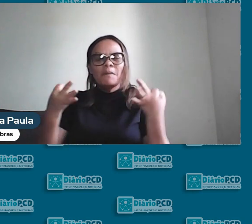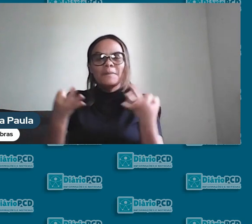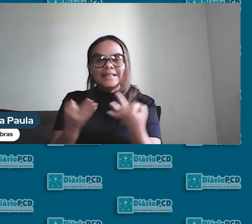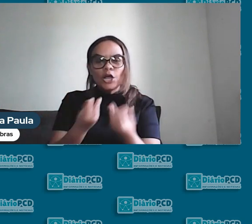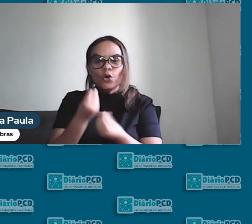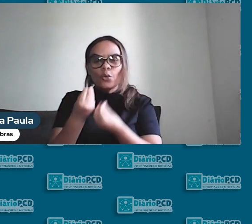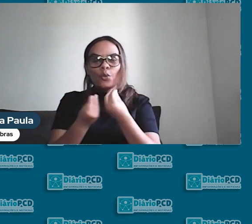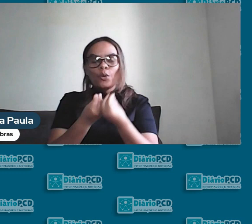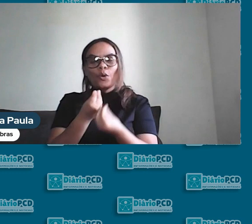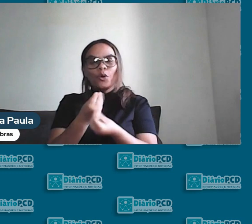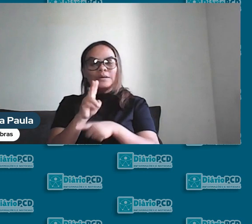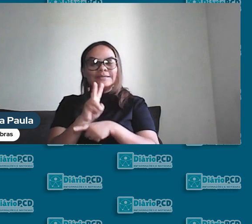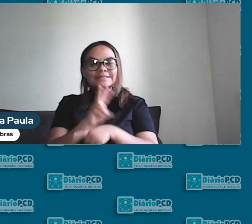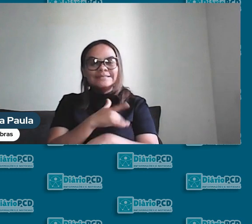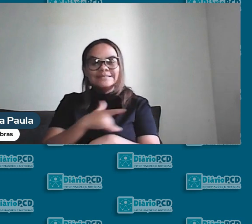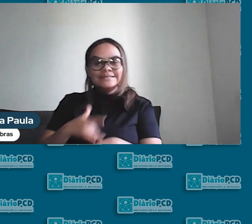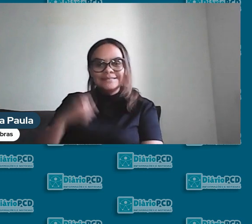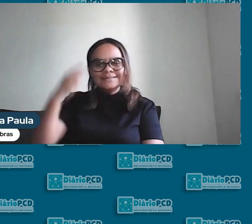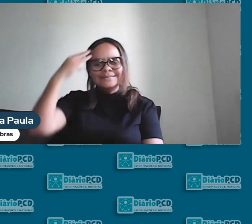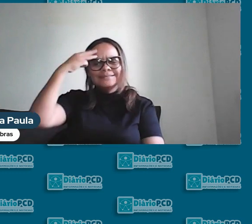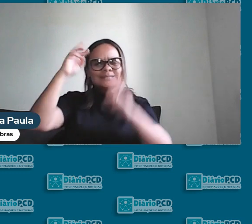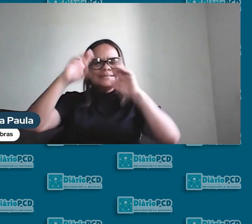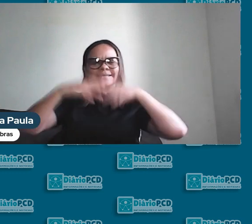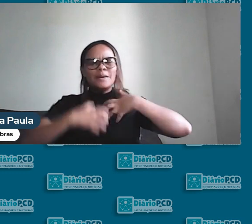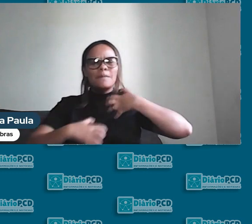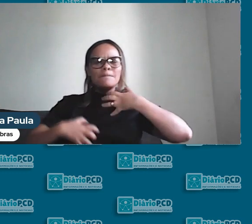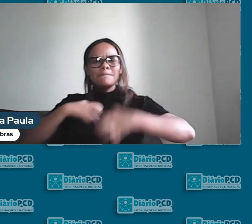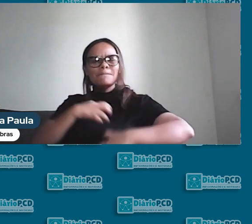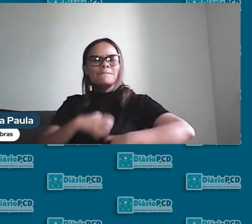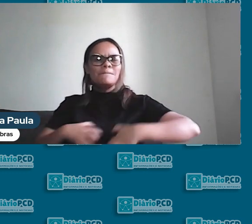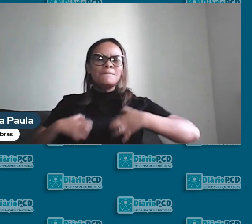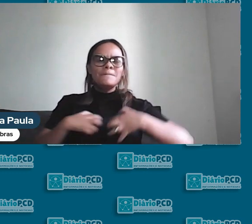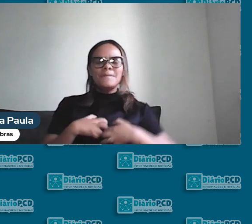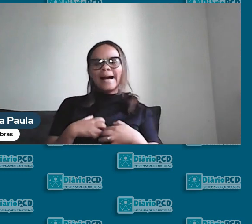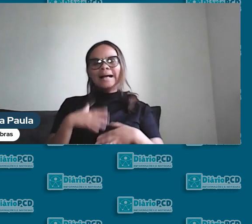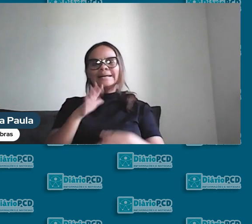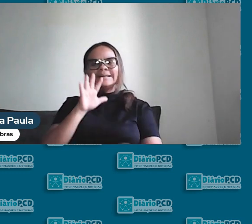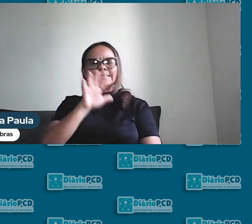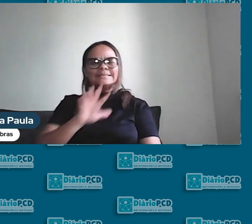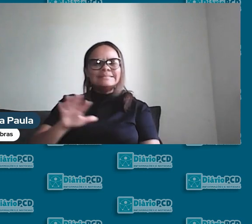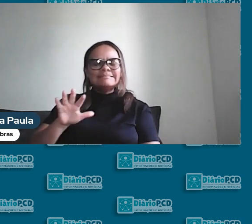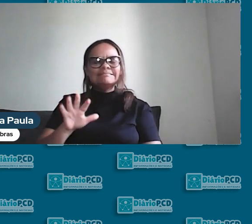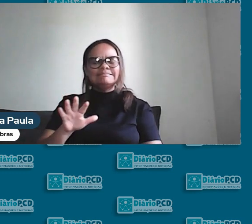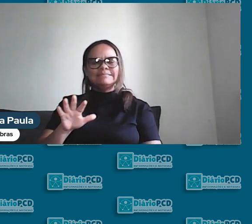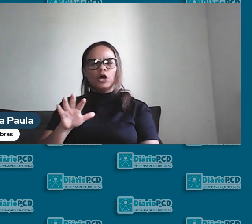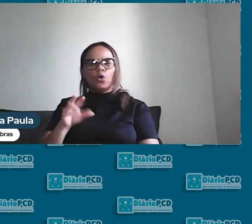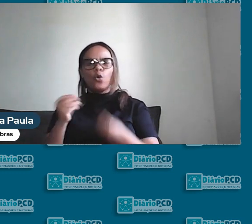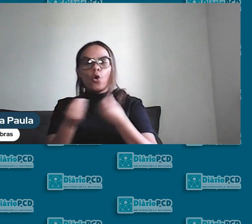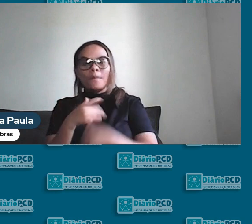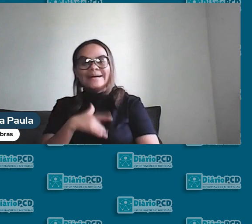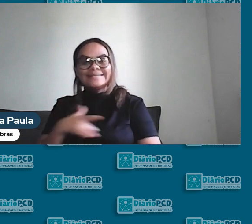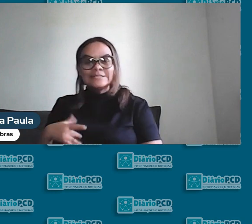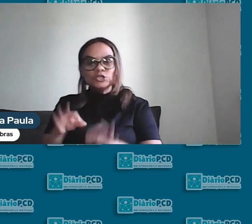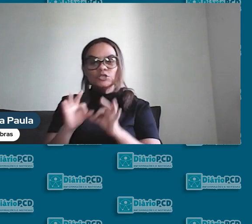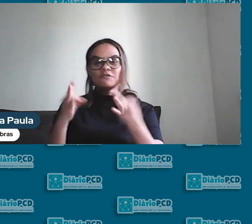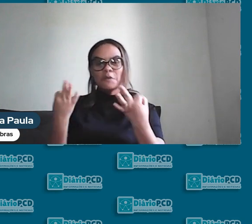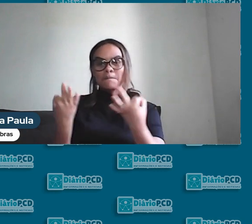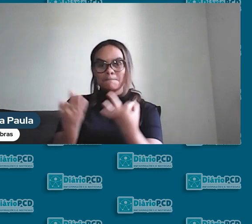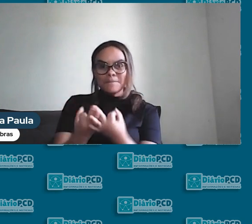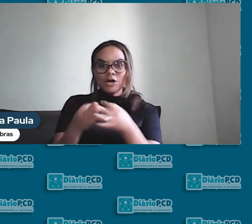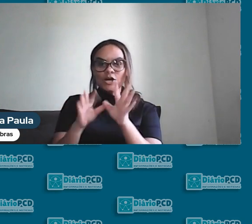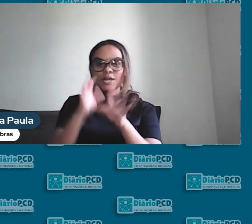saúde mental, expectativa, angústia e estado de saúde dos pais, dos cuidadores